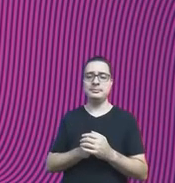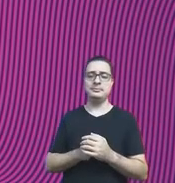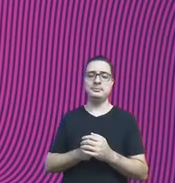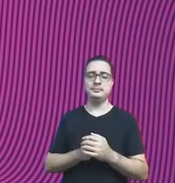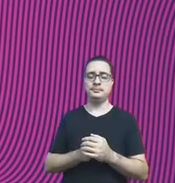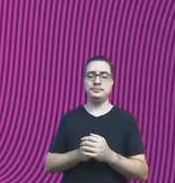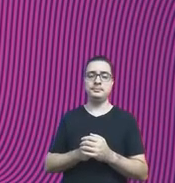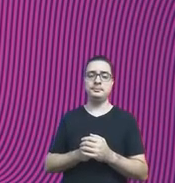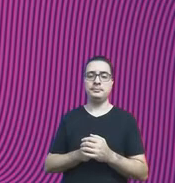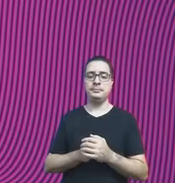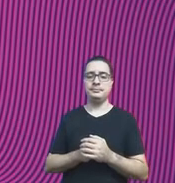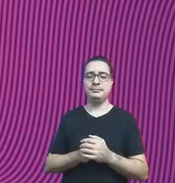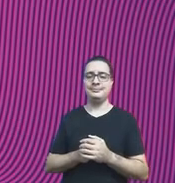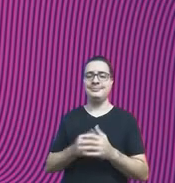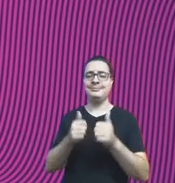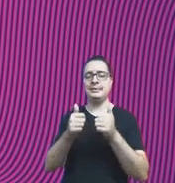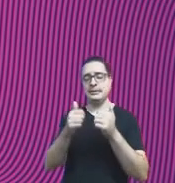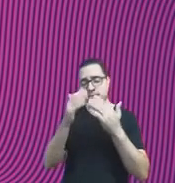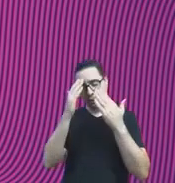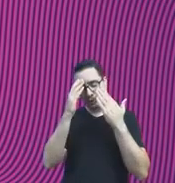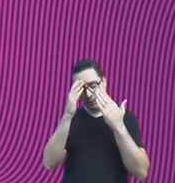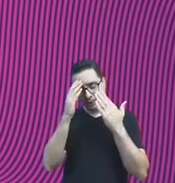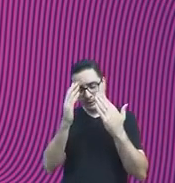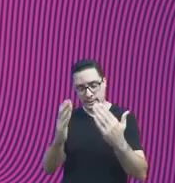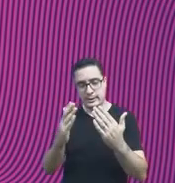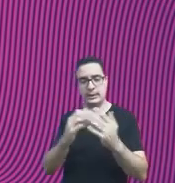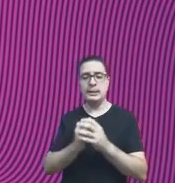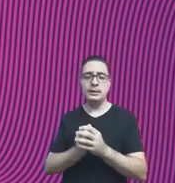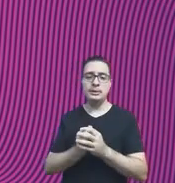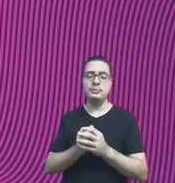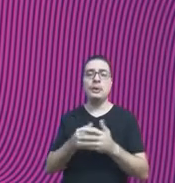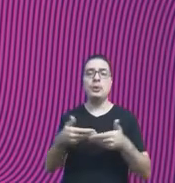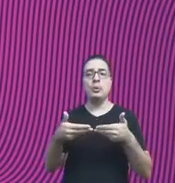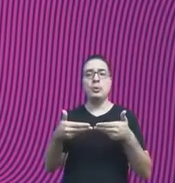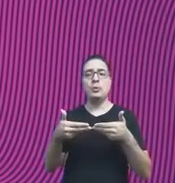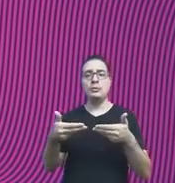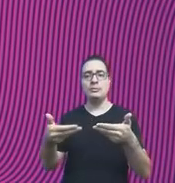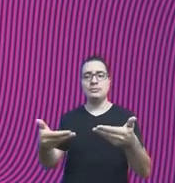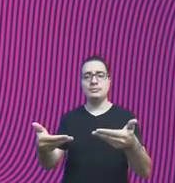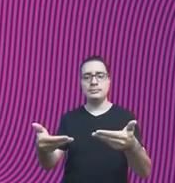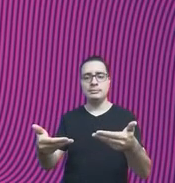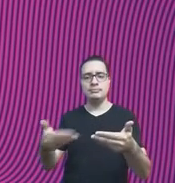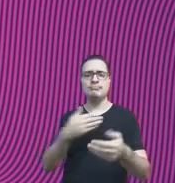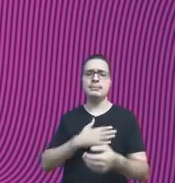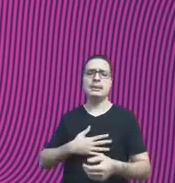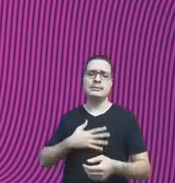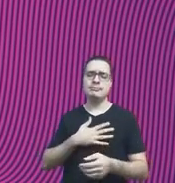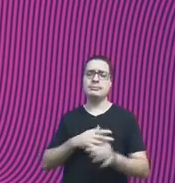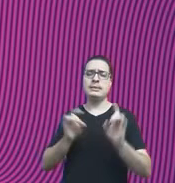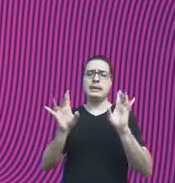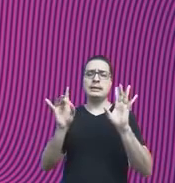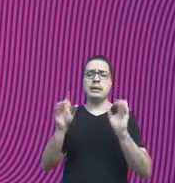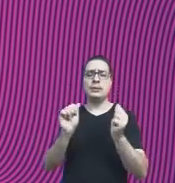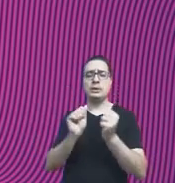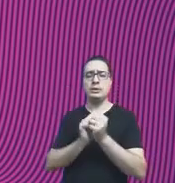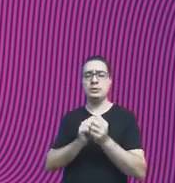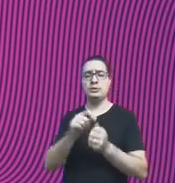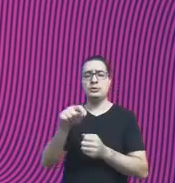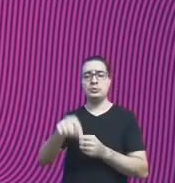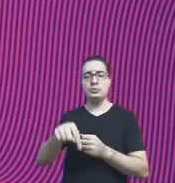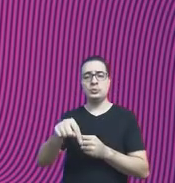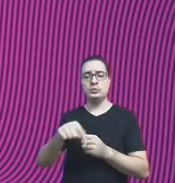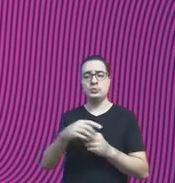Grande abraço, muito obrigado pelo convite. Prazer muito especial de estar aqui com o Renato,